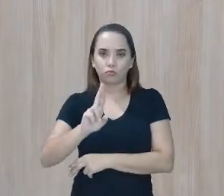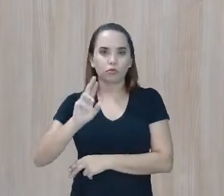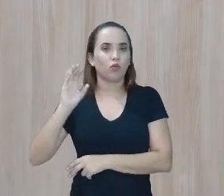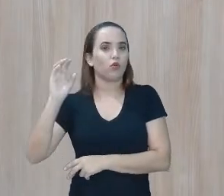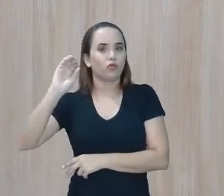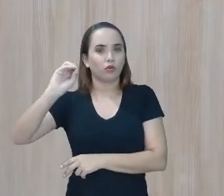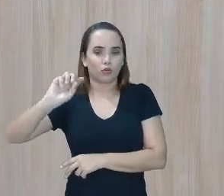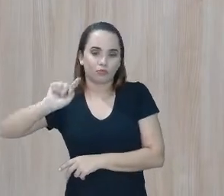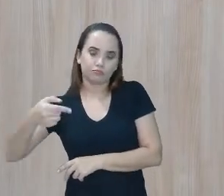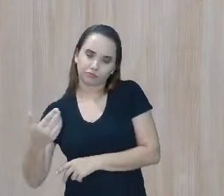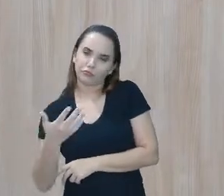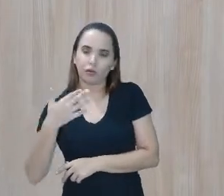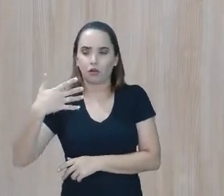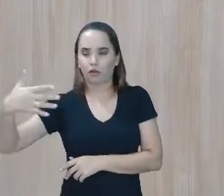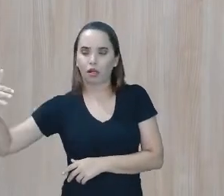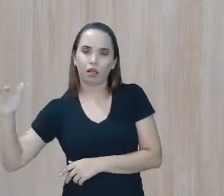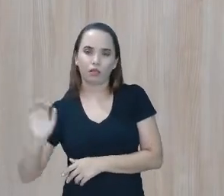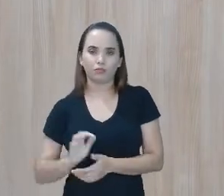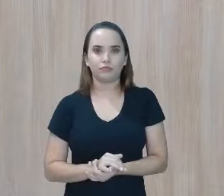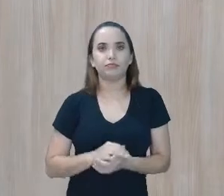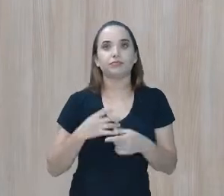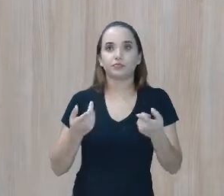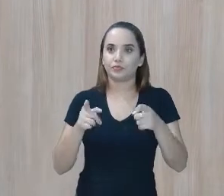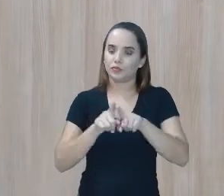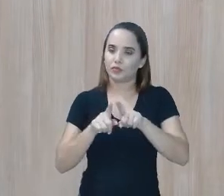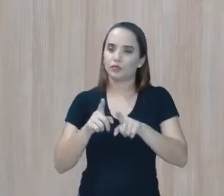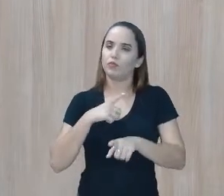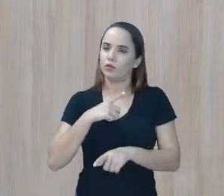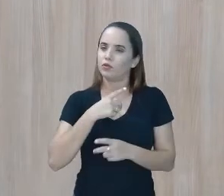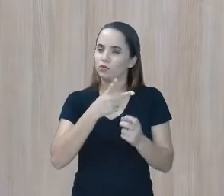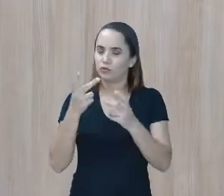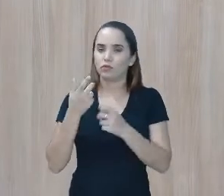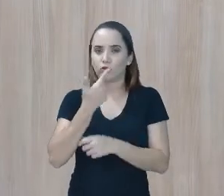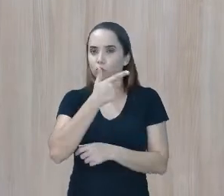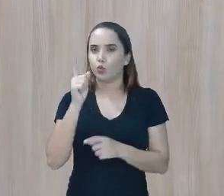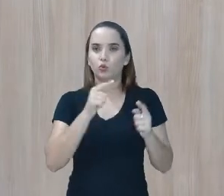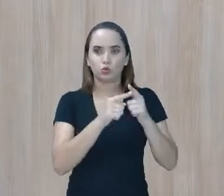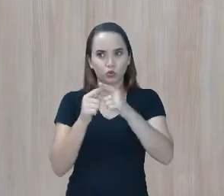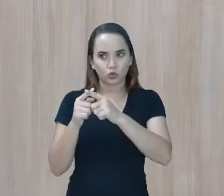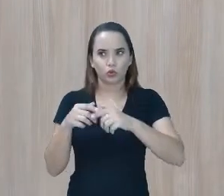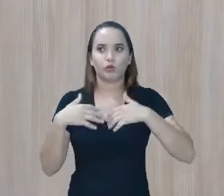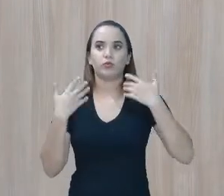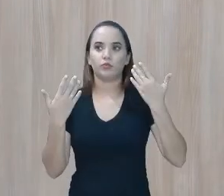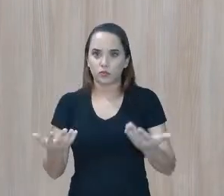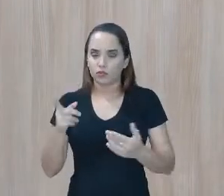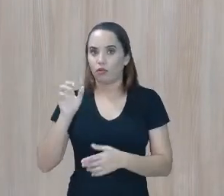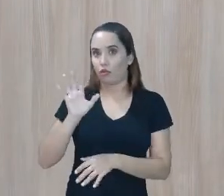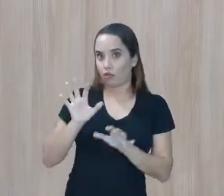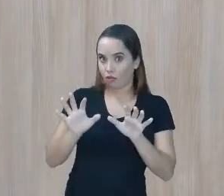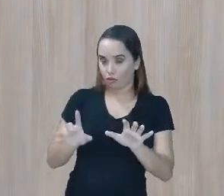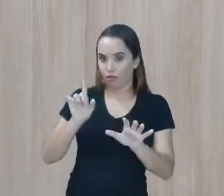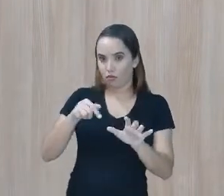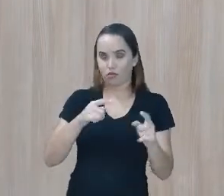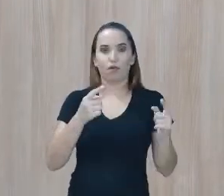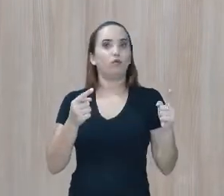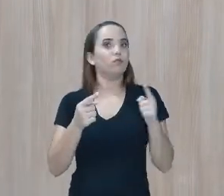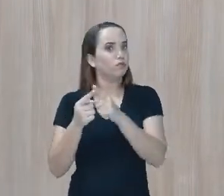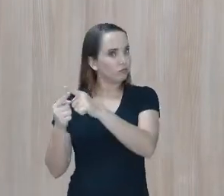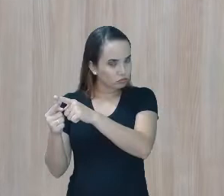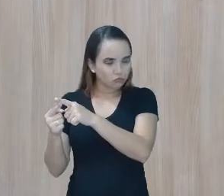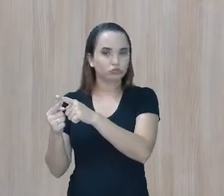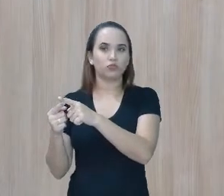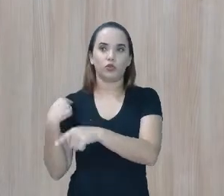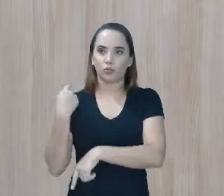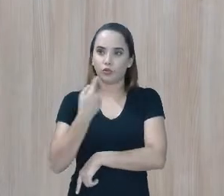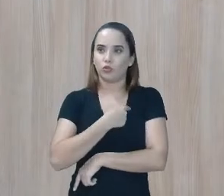na tela, tá certo? Só que a gente vai ver também outras formas de fazer isso daí. Essa é uma maneira da gente fazer, onde a